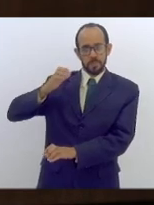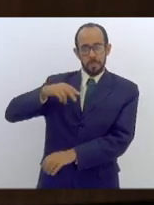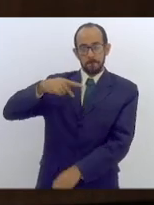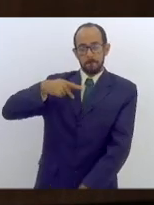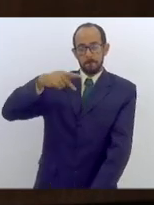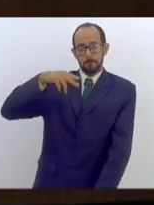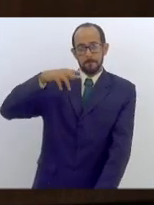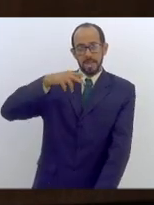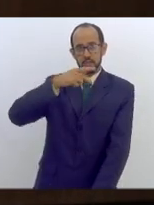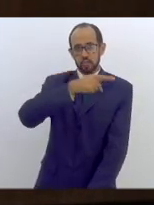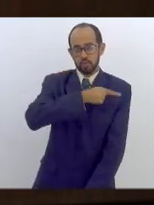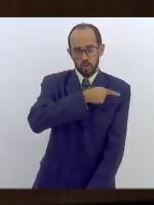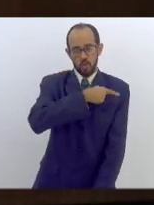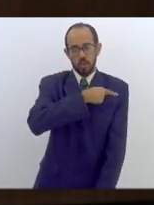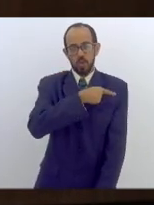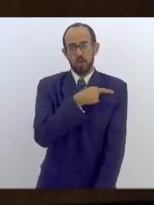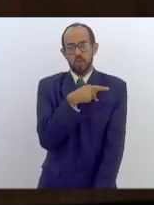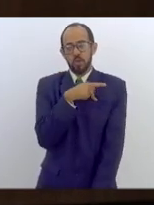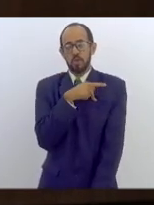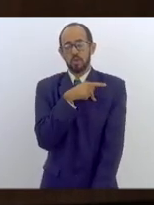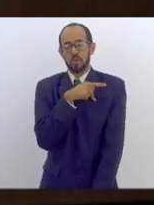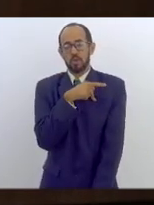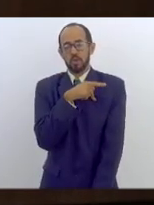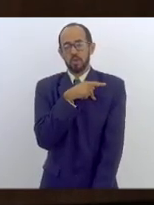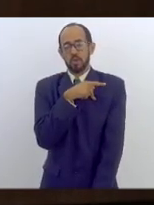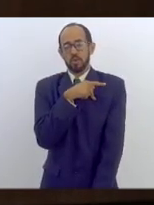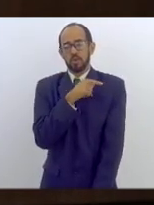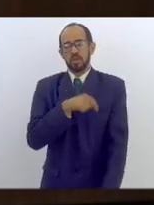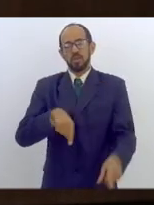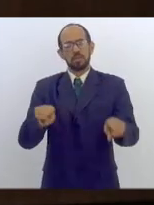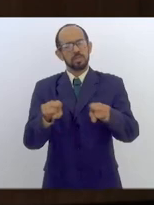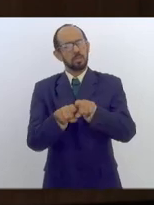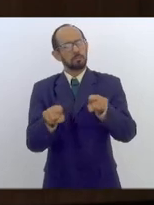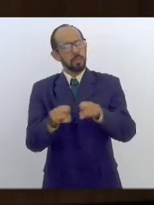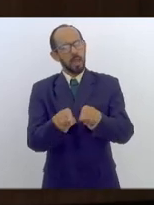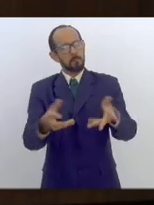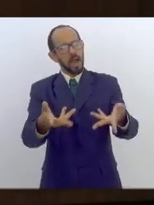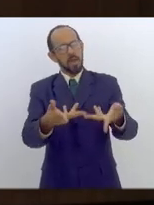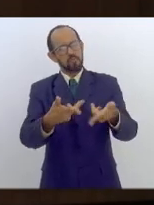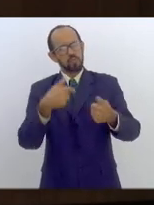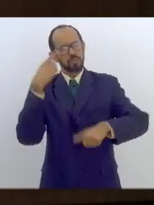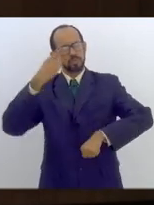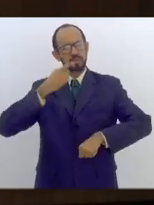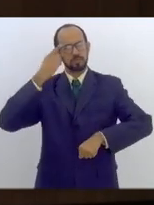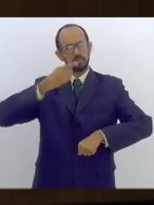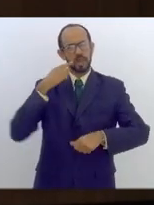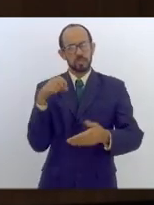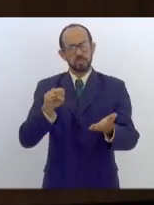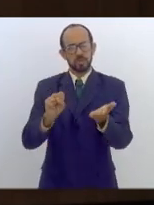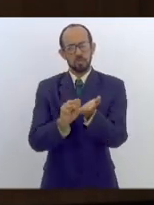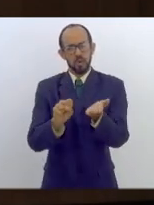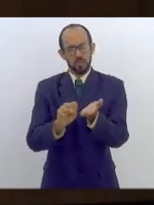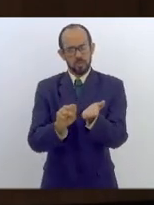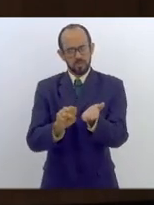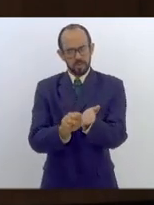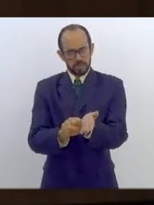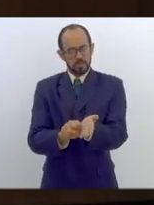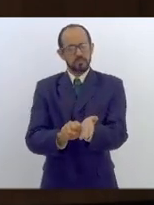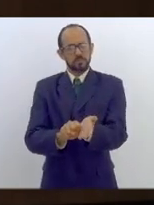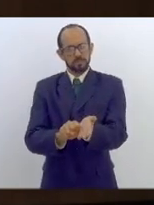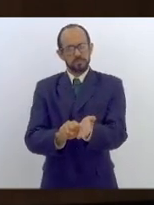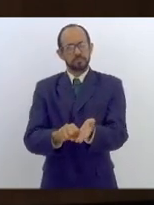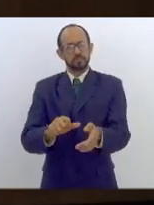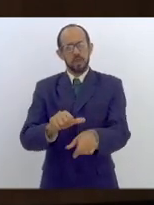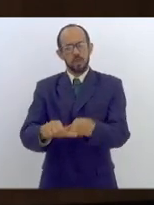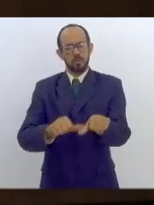pastor e excelente parlamentar, deputado Samuel Malafaia, que altera a